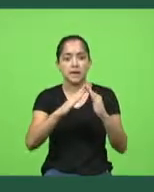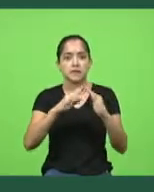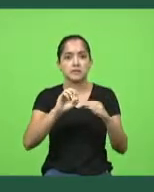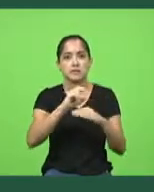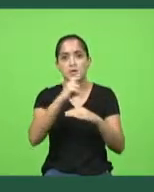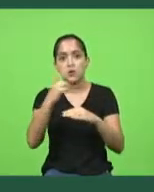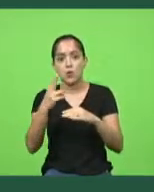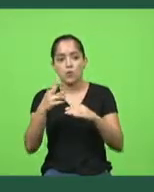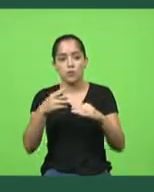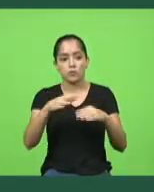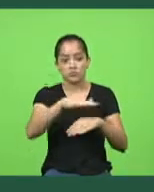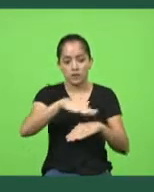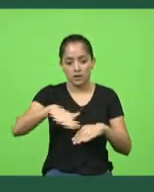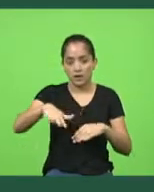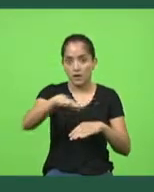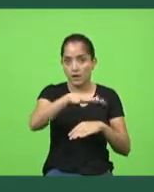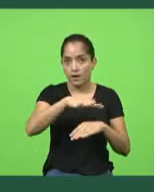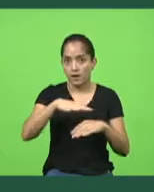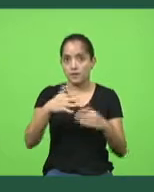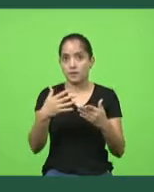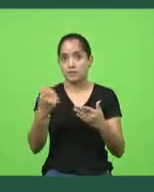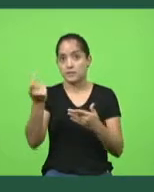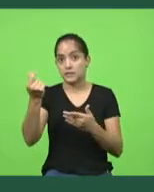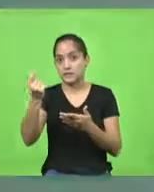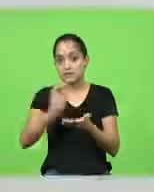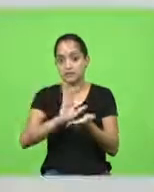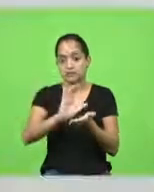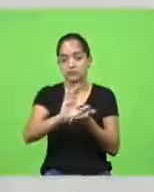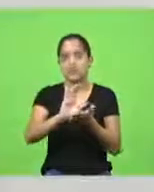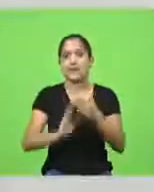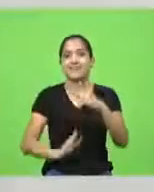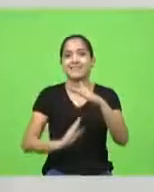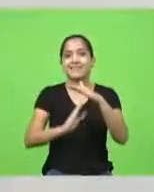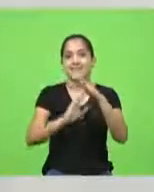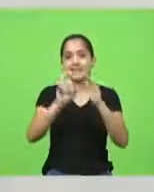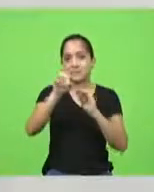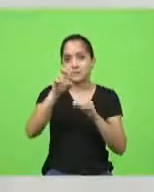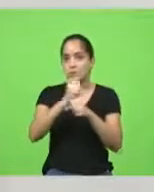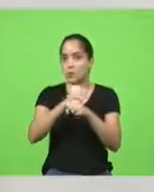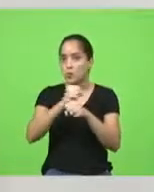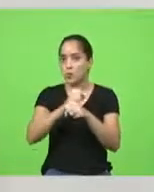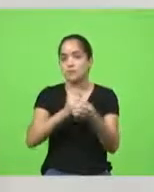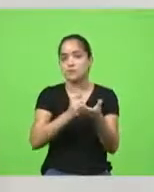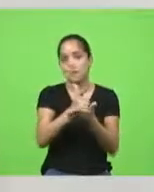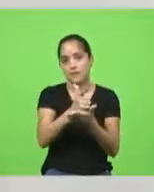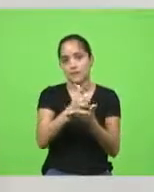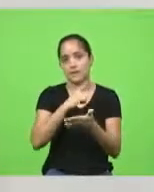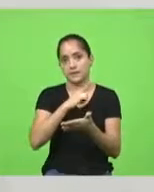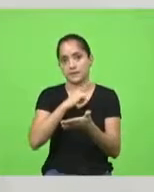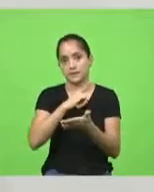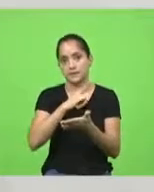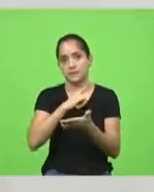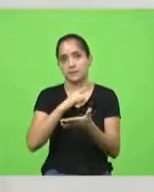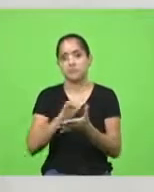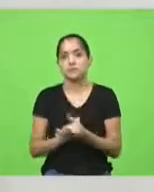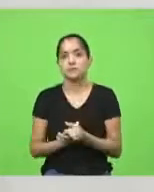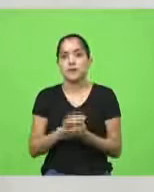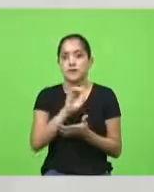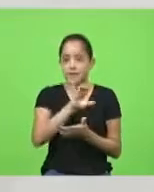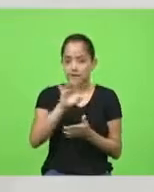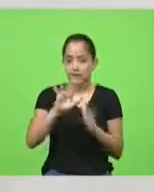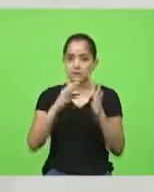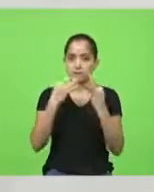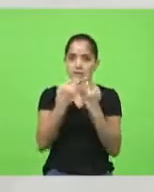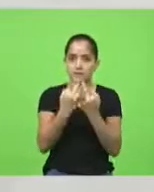Precisa de um recurso com até 5 anos para pagar e R$10 mil por família. Pode